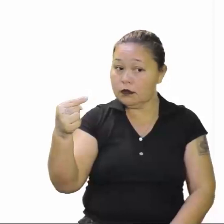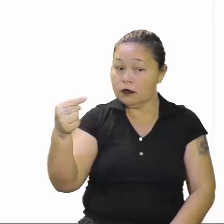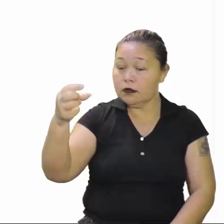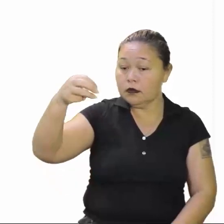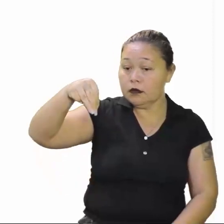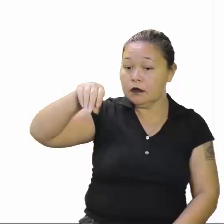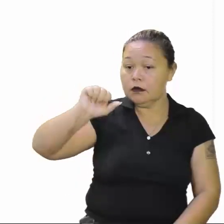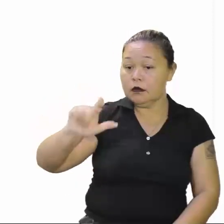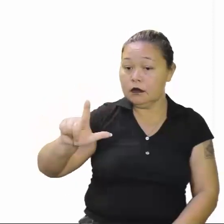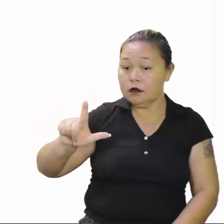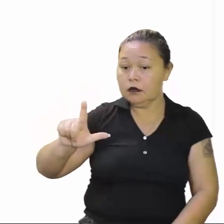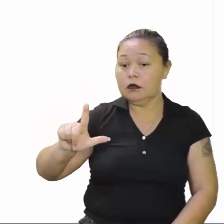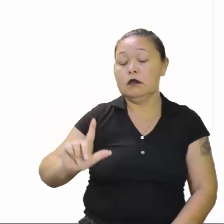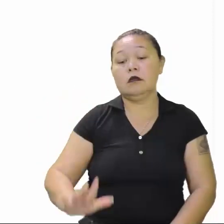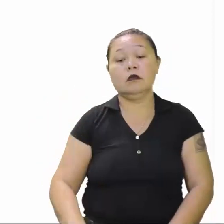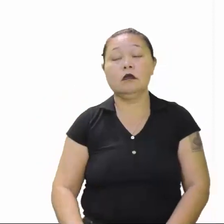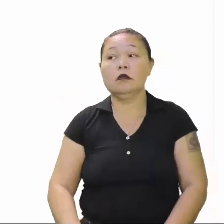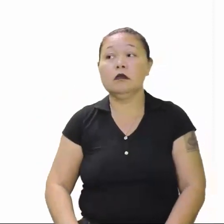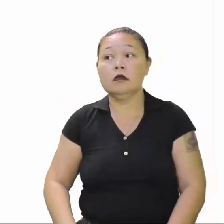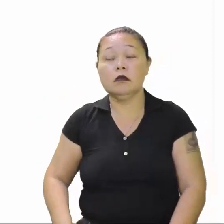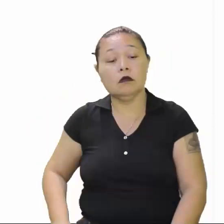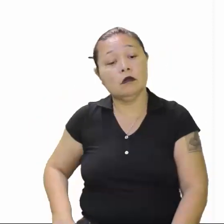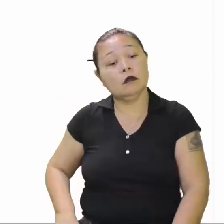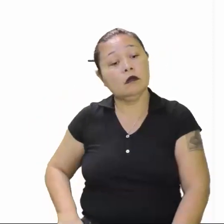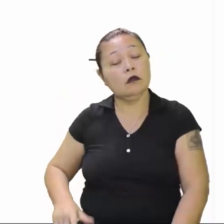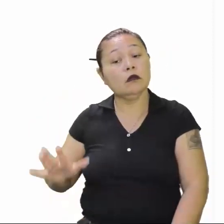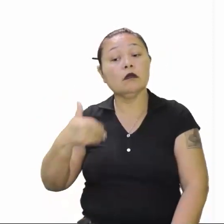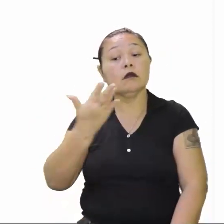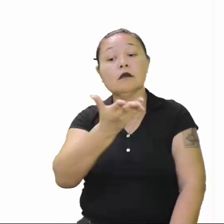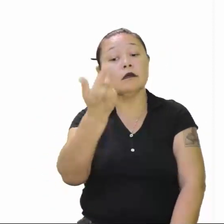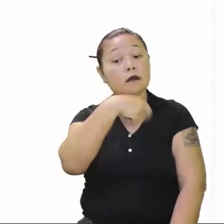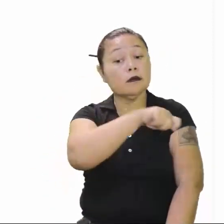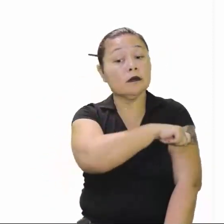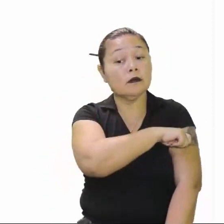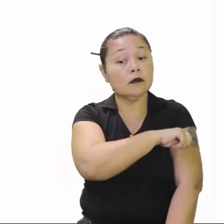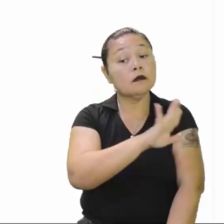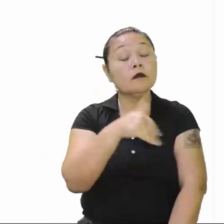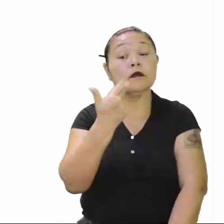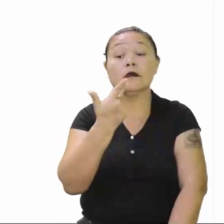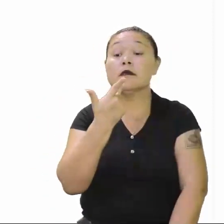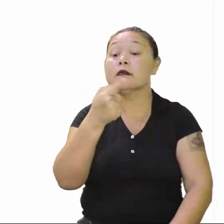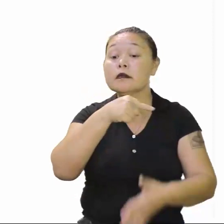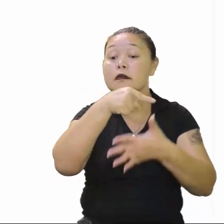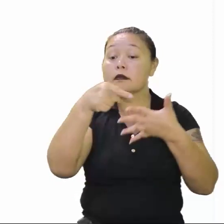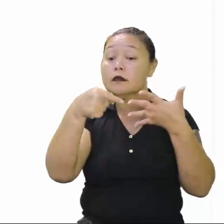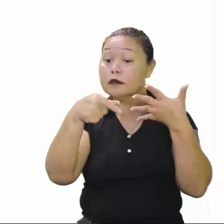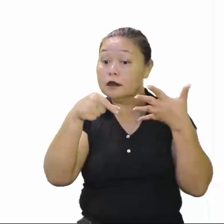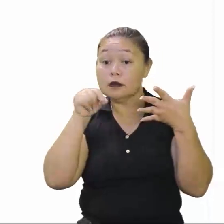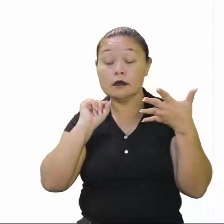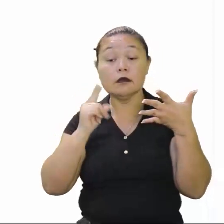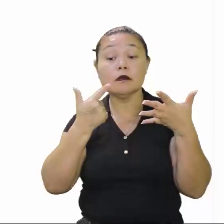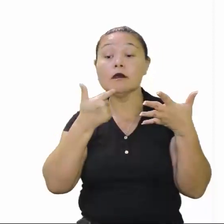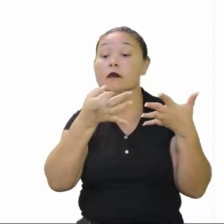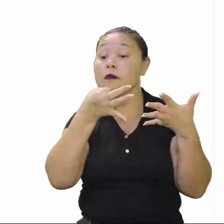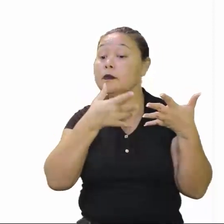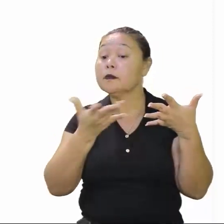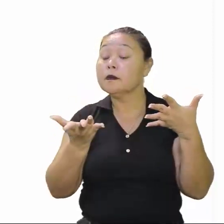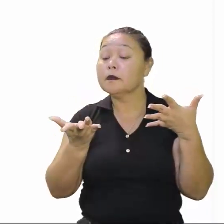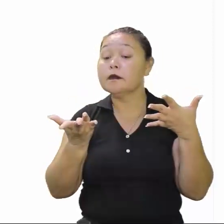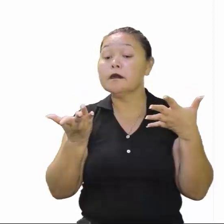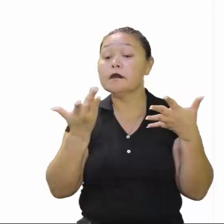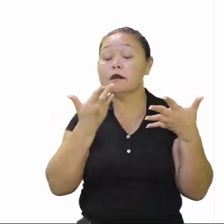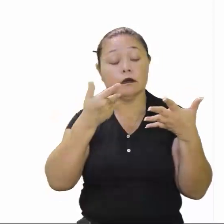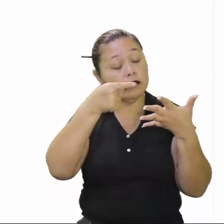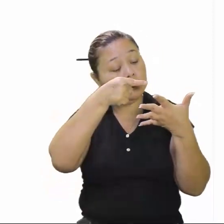e de mililitro? E aí, meu caro aluno, o que você acha? Qual foi